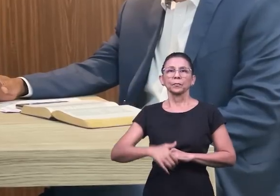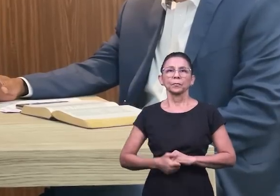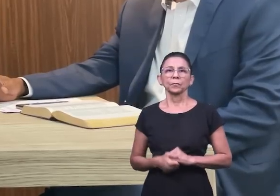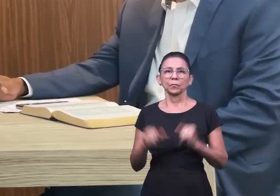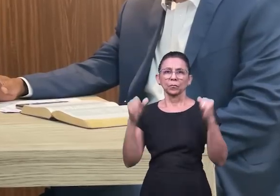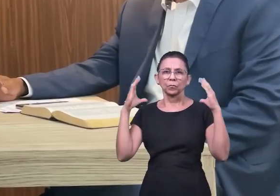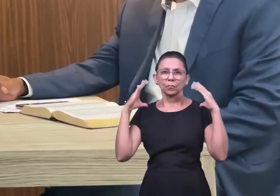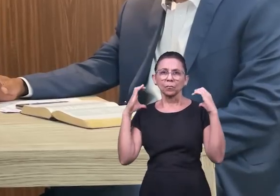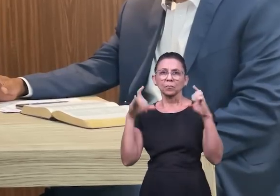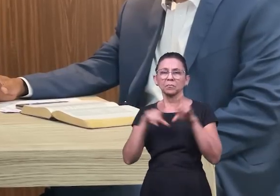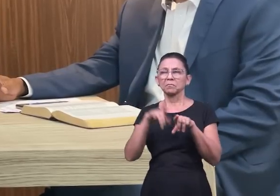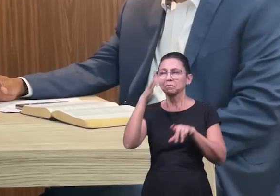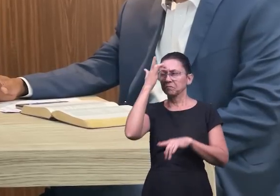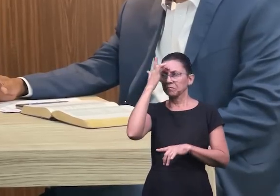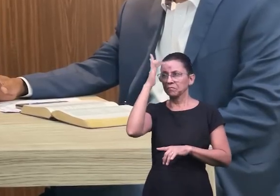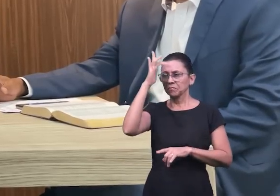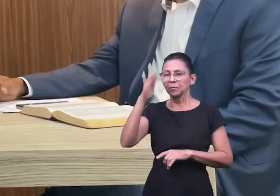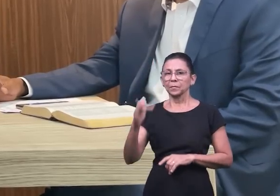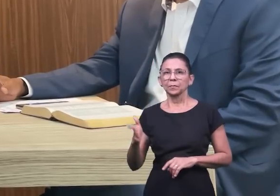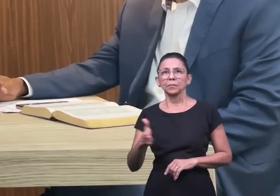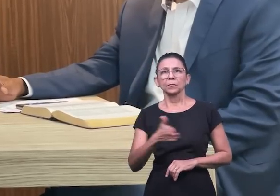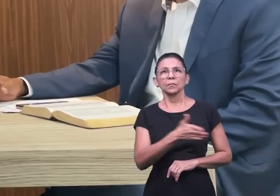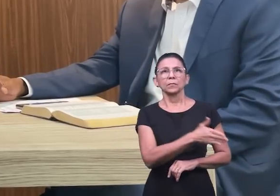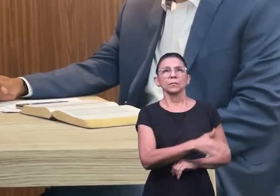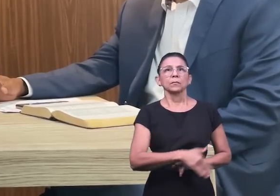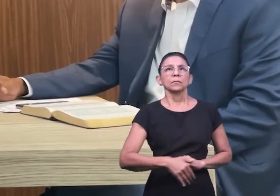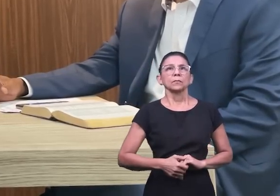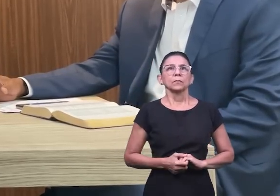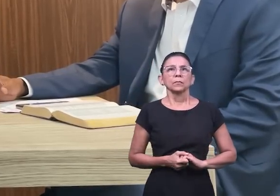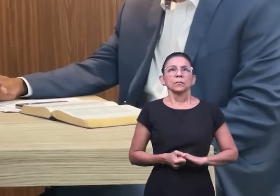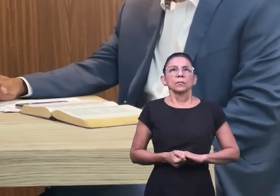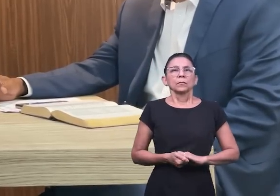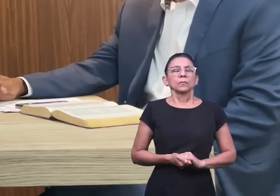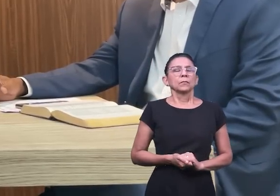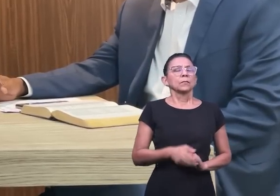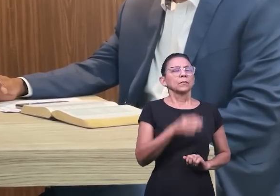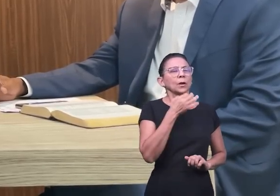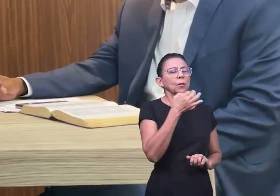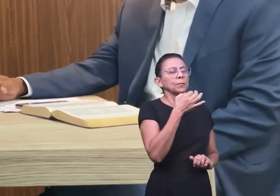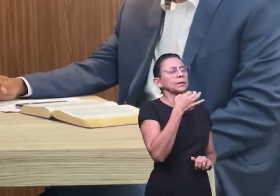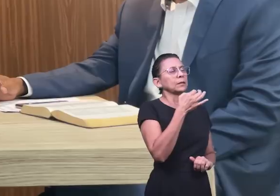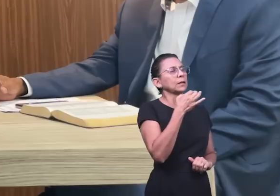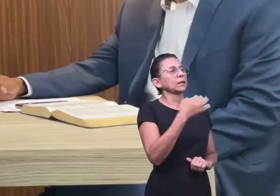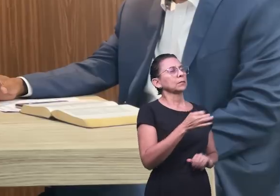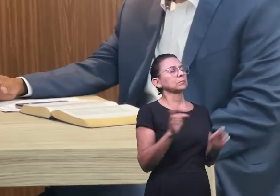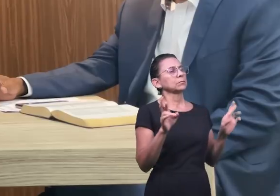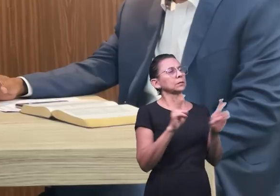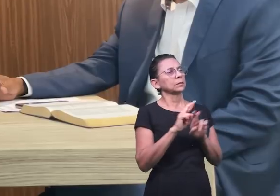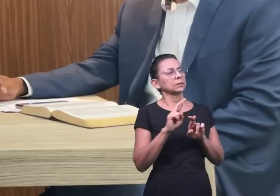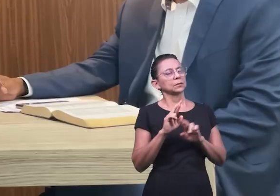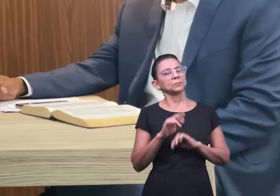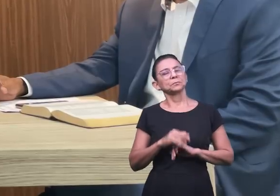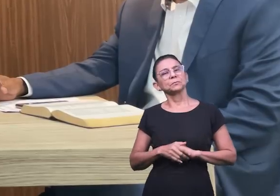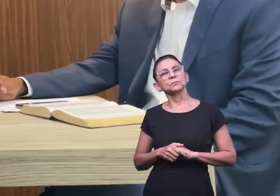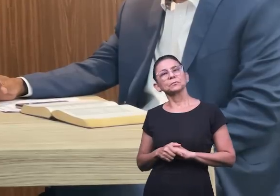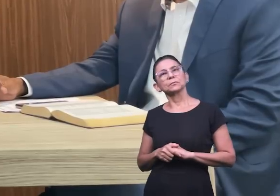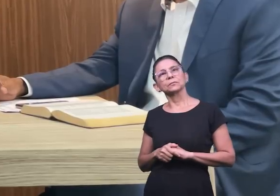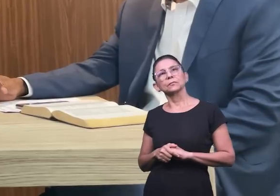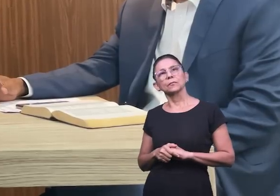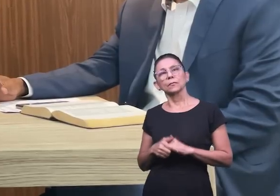vídeo da Suelana Ferreira. E agora, ungido Vitor, qual o seu comentário, se há algum comentário, alguma coisa a